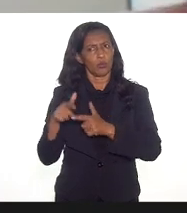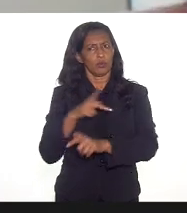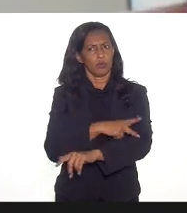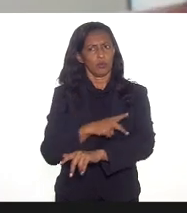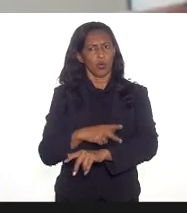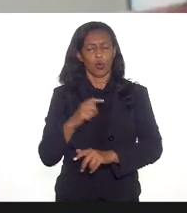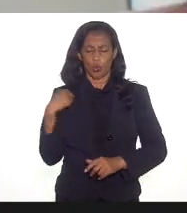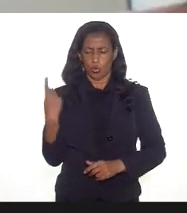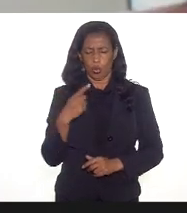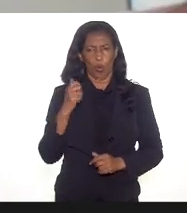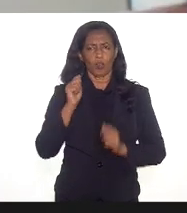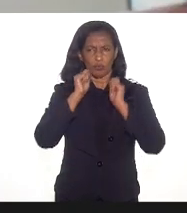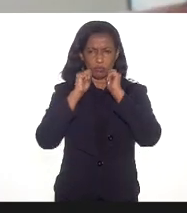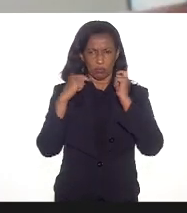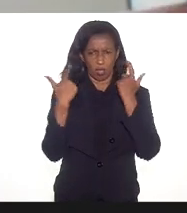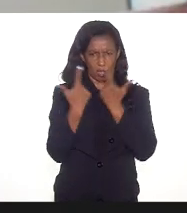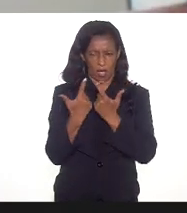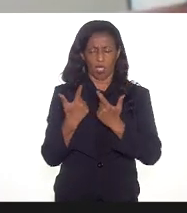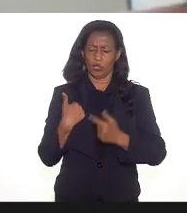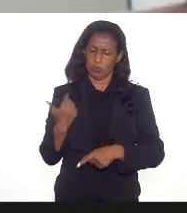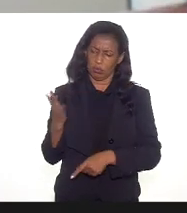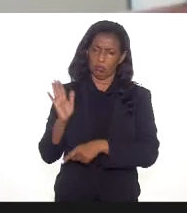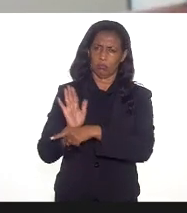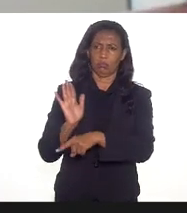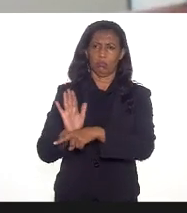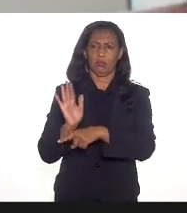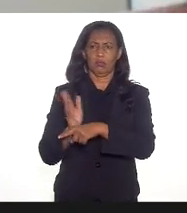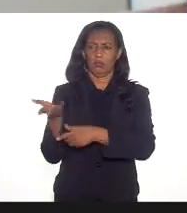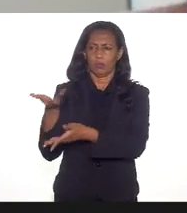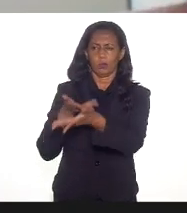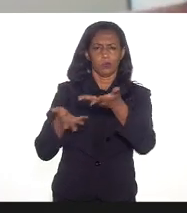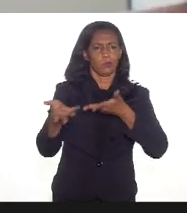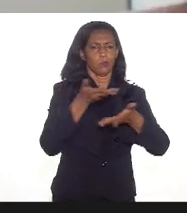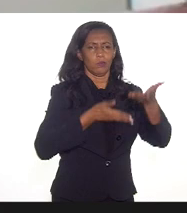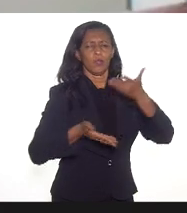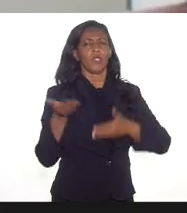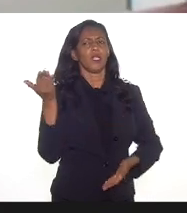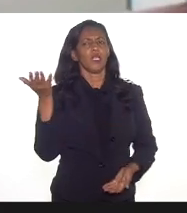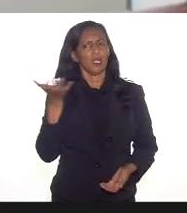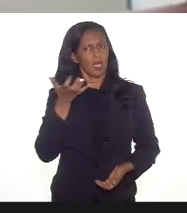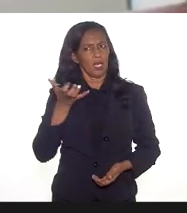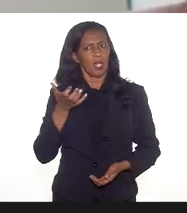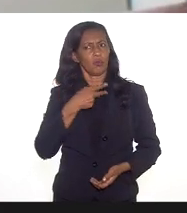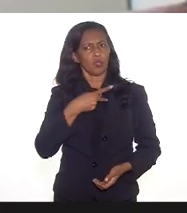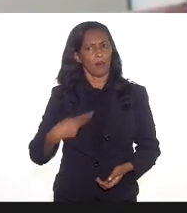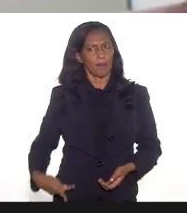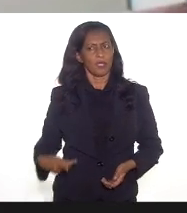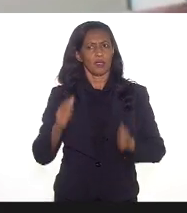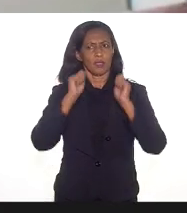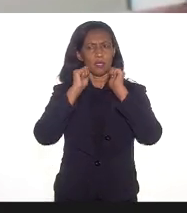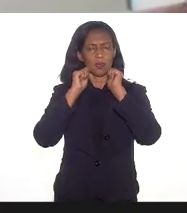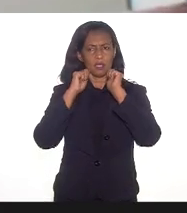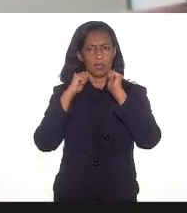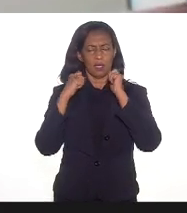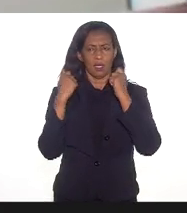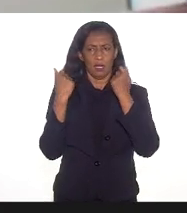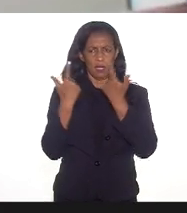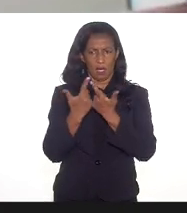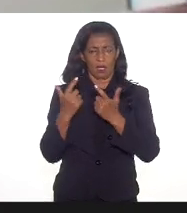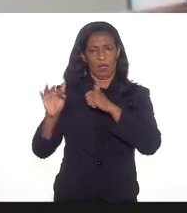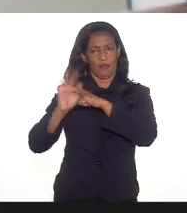Alerj, nos propomos a mediar e queremos que a presidência da FAETEC, né, tope fazer esse processo